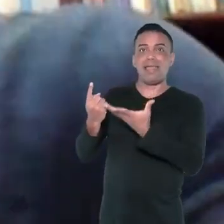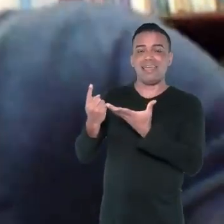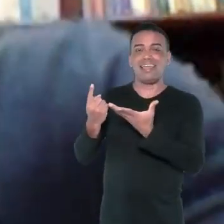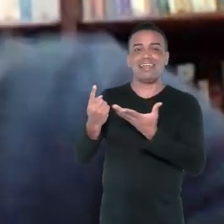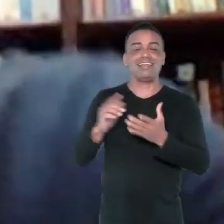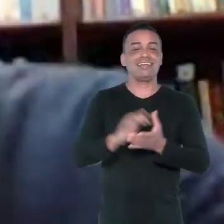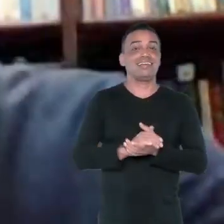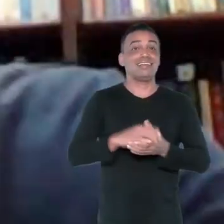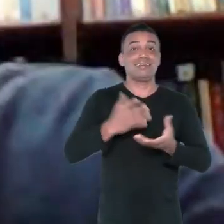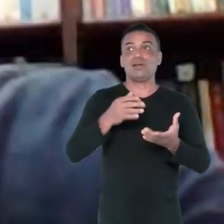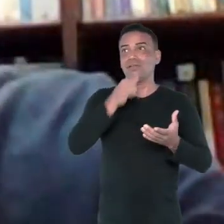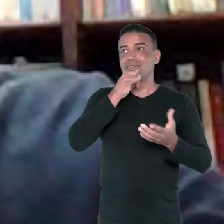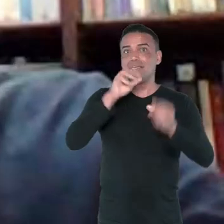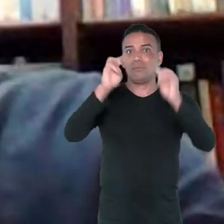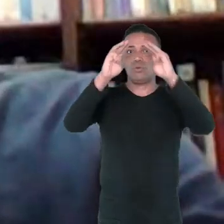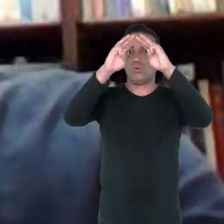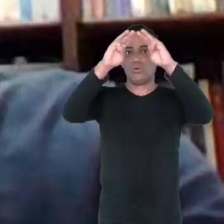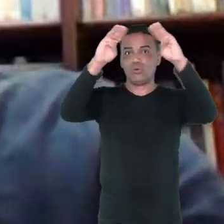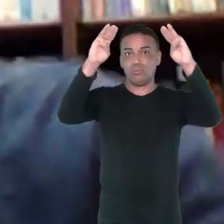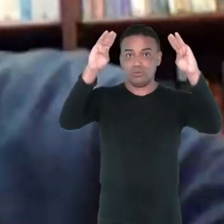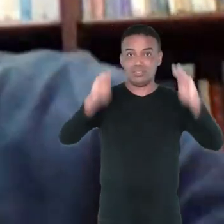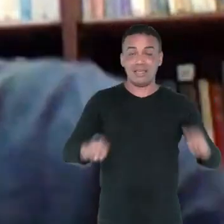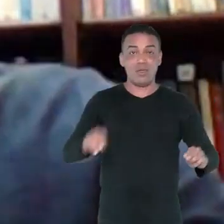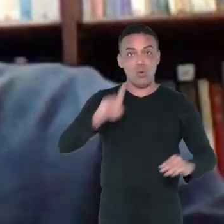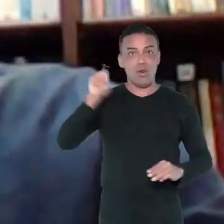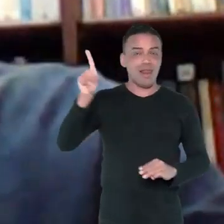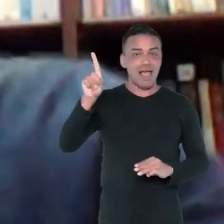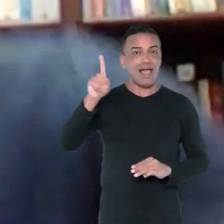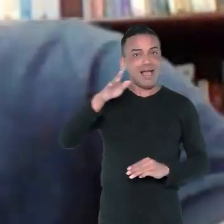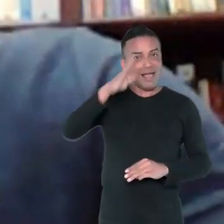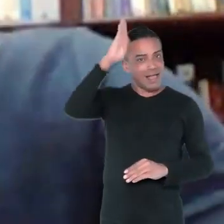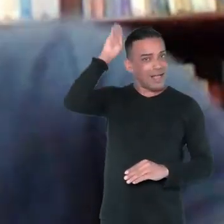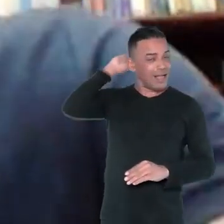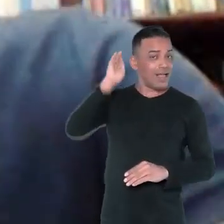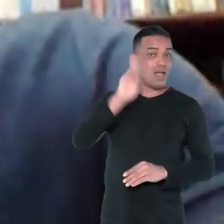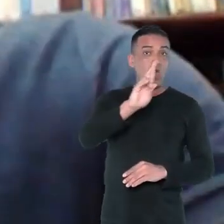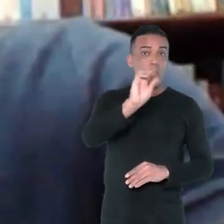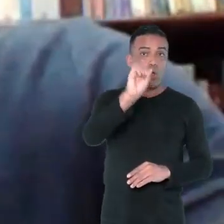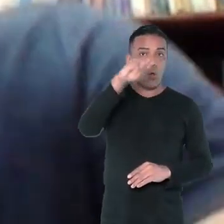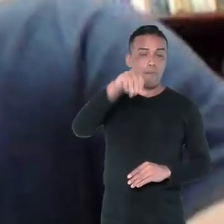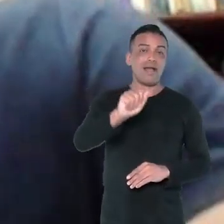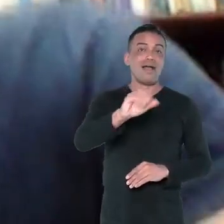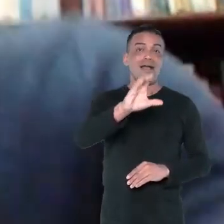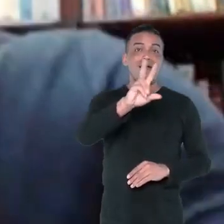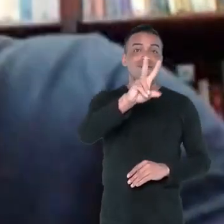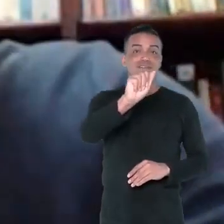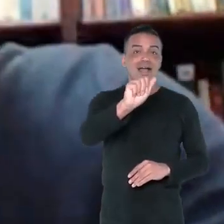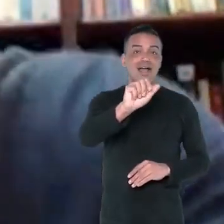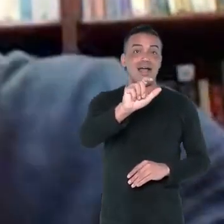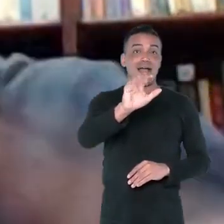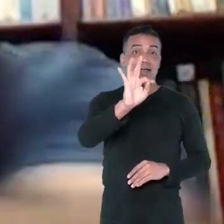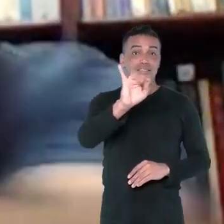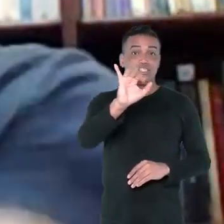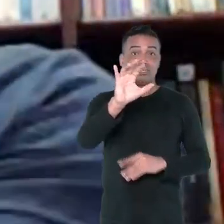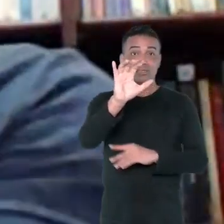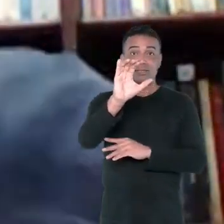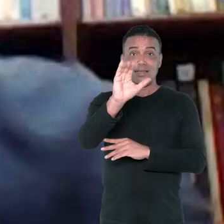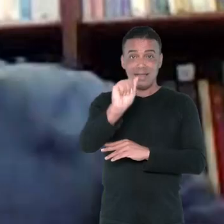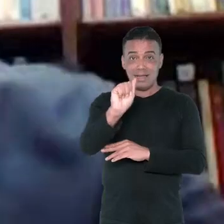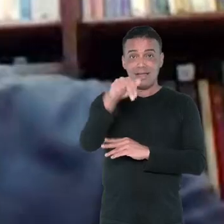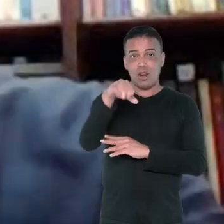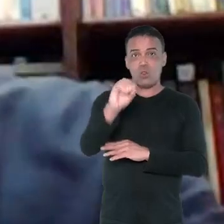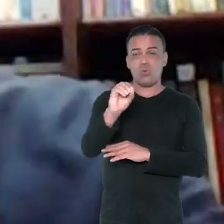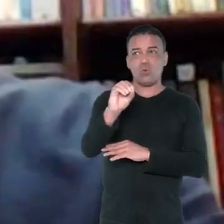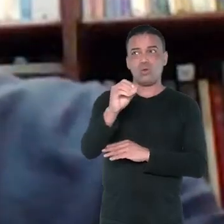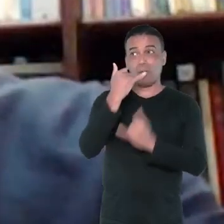nos museus do Vaticano. Outra coisa que eu fiquei com medo, eu falei, pelo amor de Deus, você não está com cara